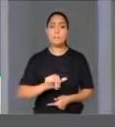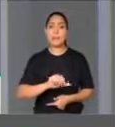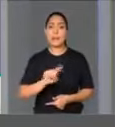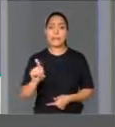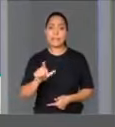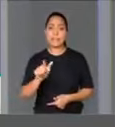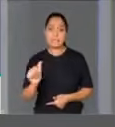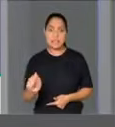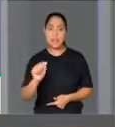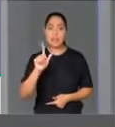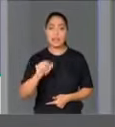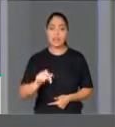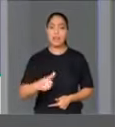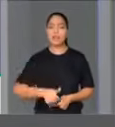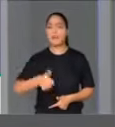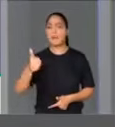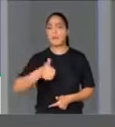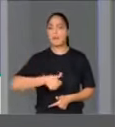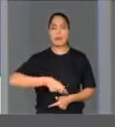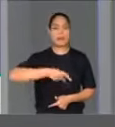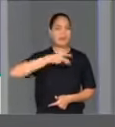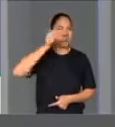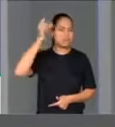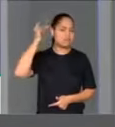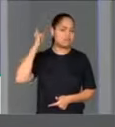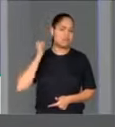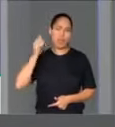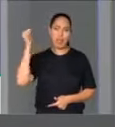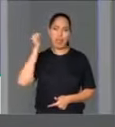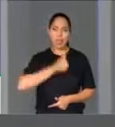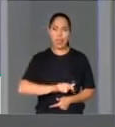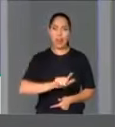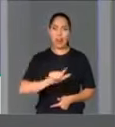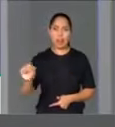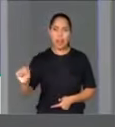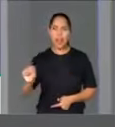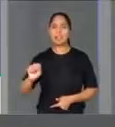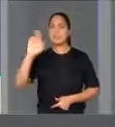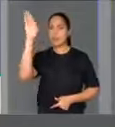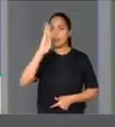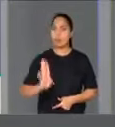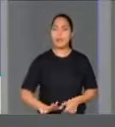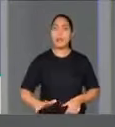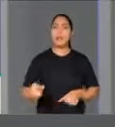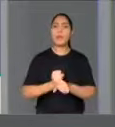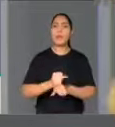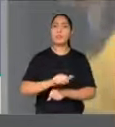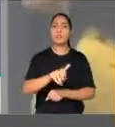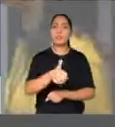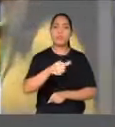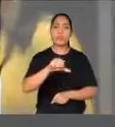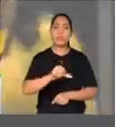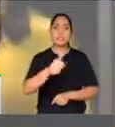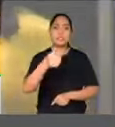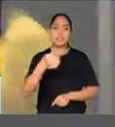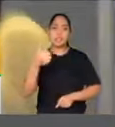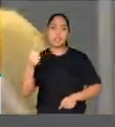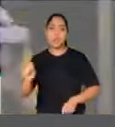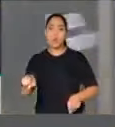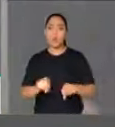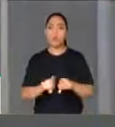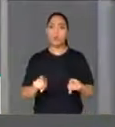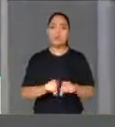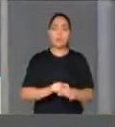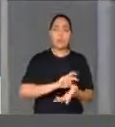ativistas lésbicas do Brasil, 78, juntamente com Roseli Rotti, com Mira Martinho